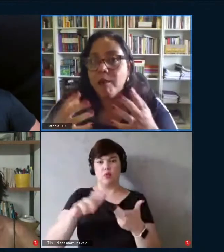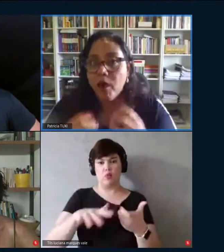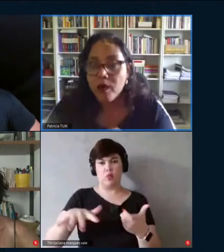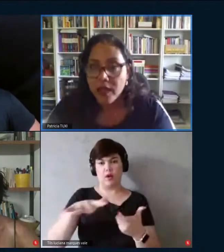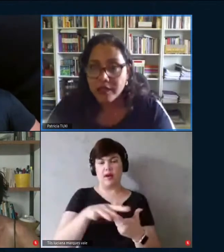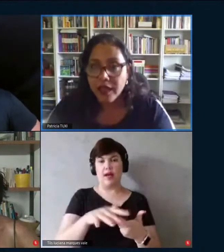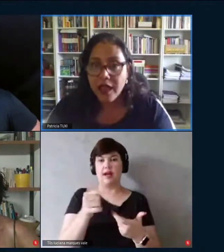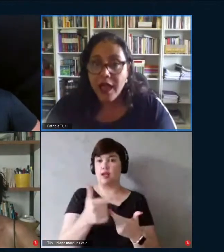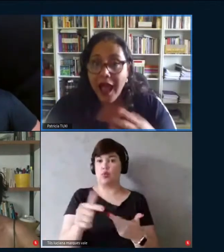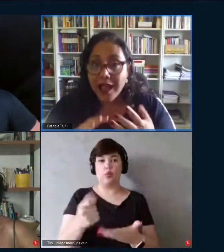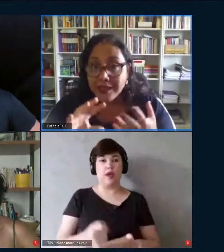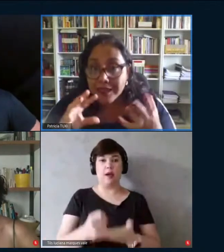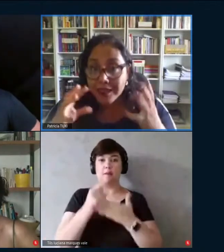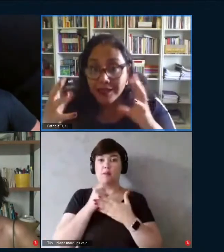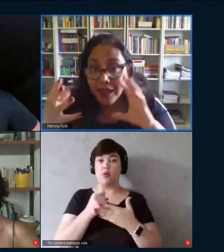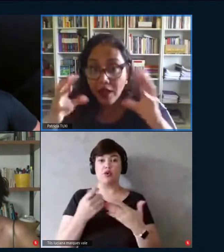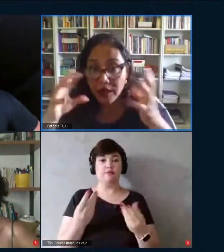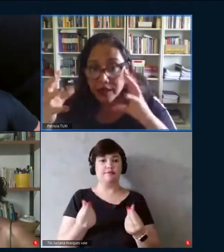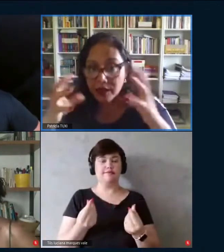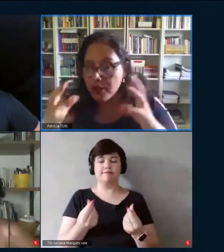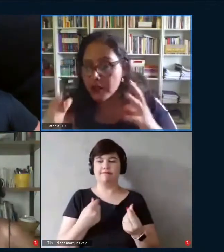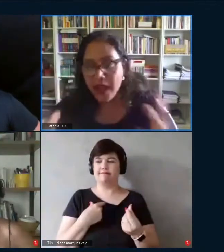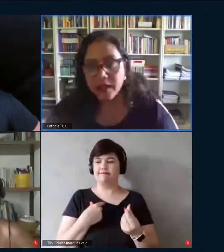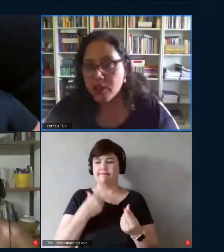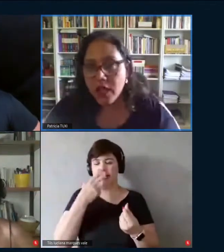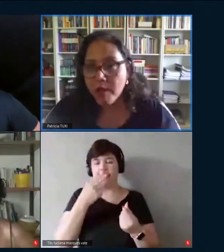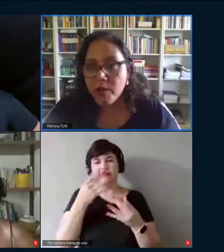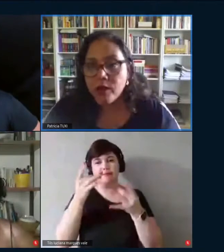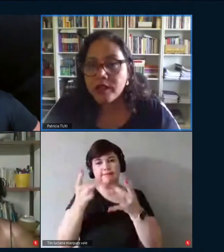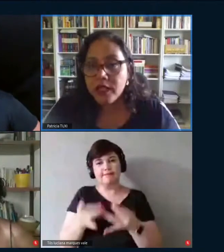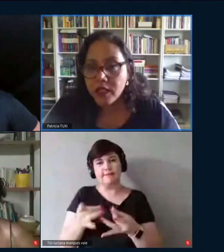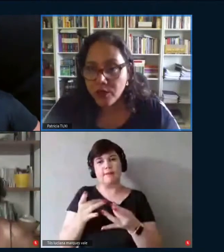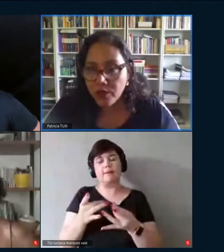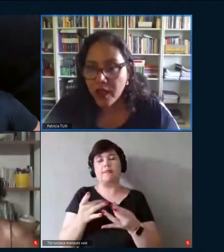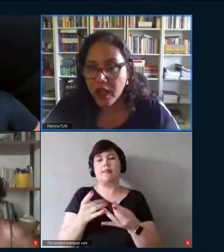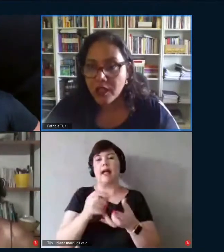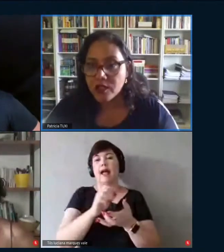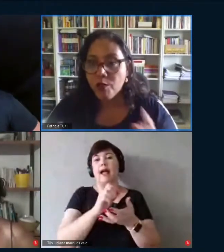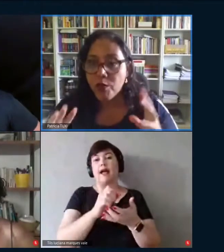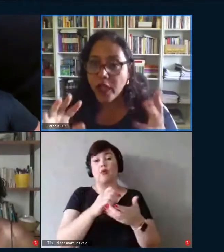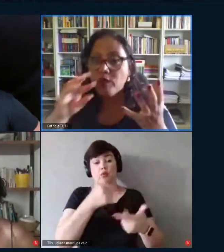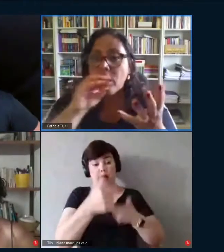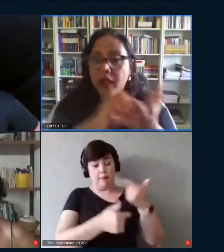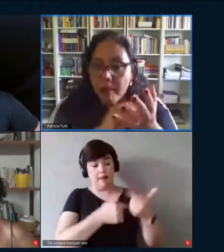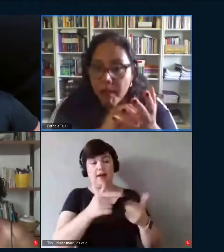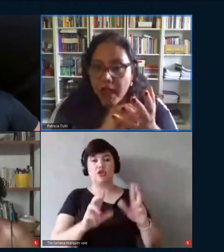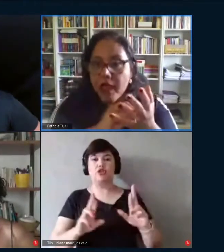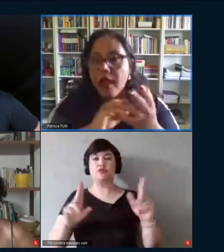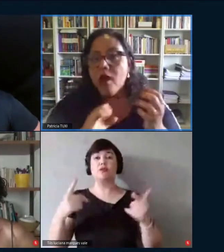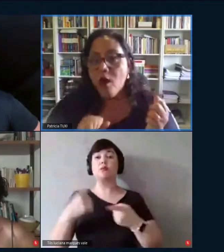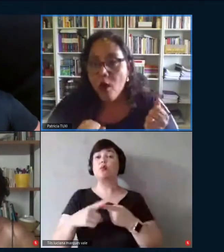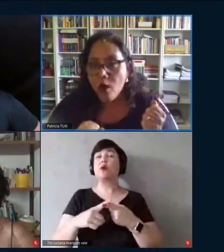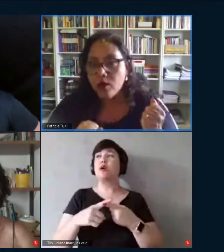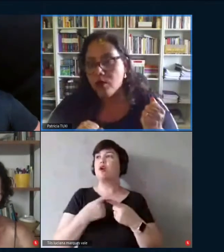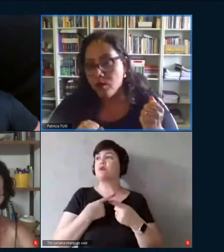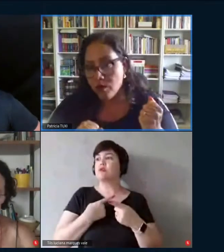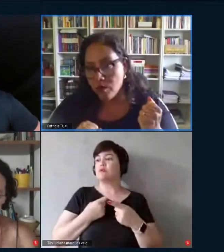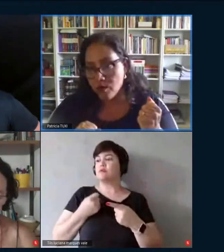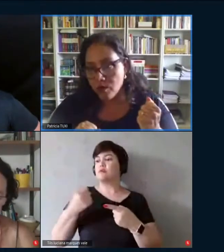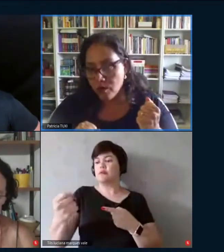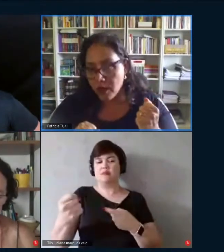sem esse apoio? Quer dizer, a descrição das atividades já é por si diferente, então por que eu tenho que caber